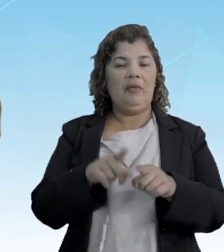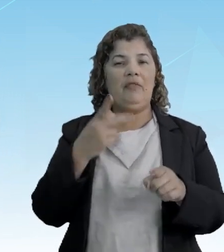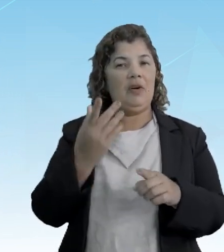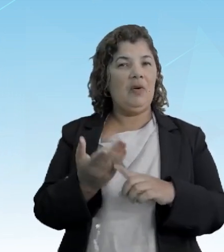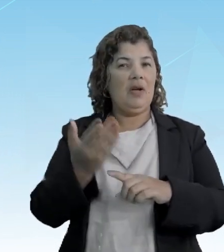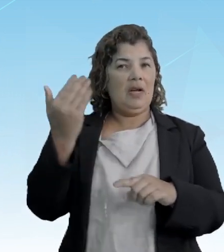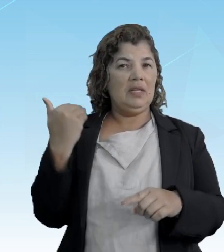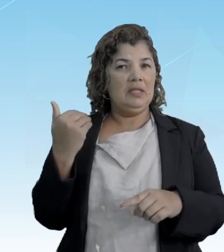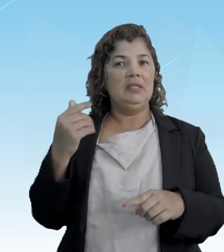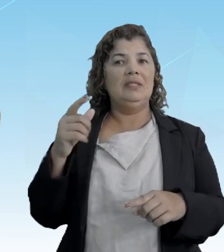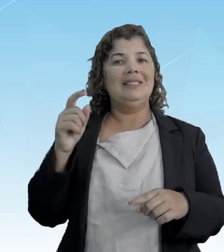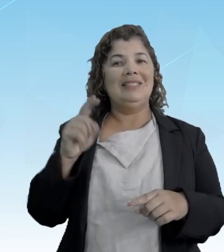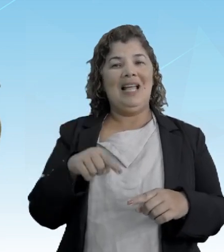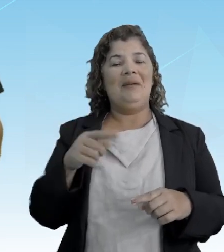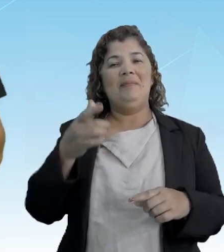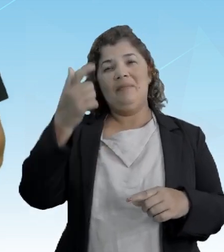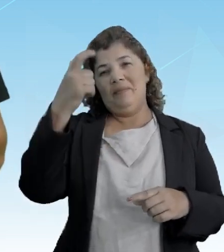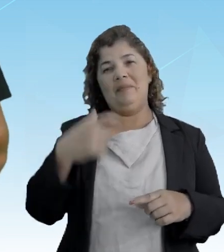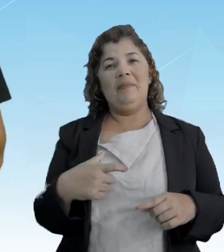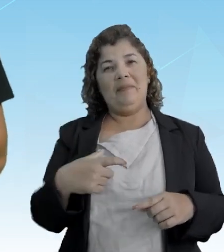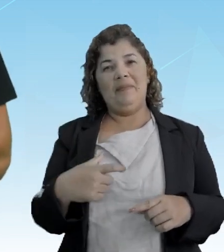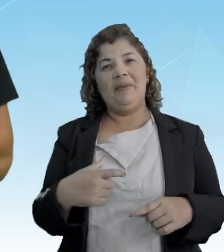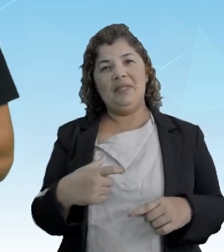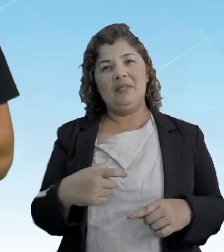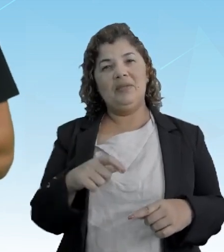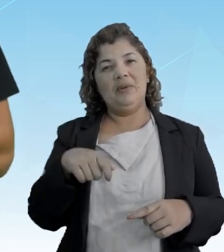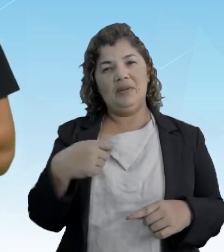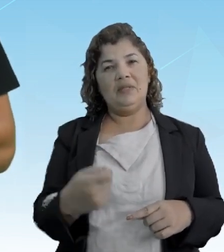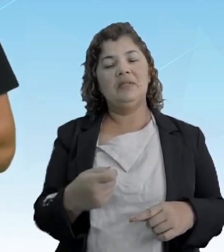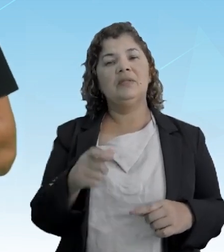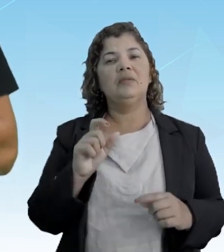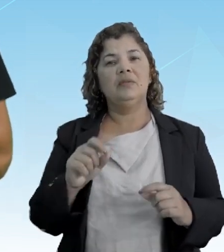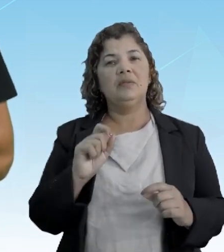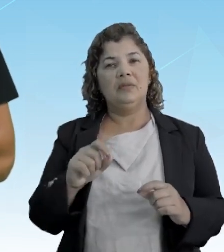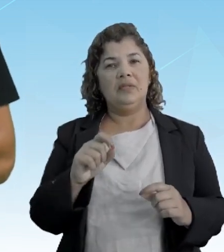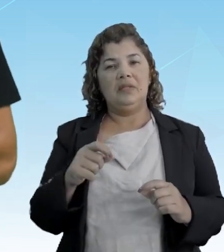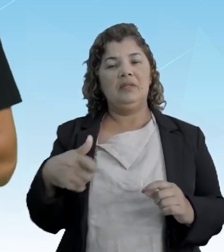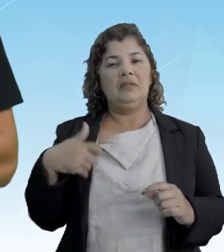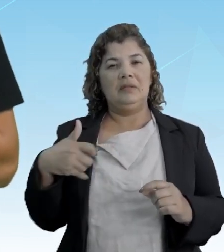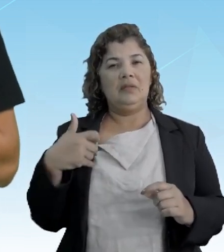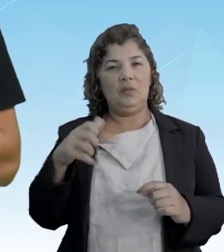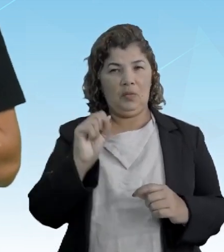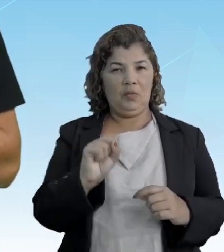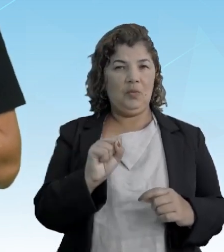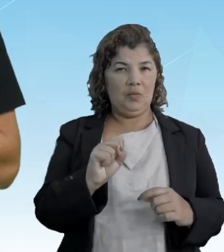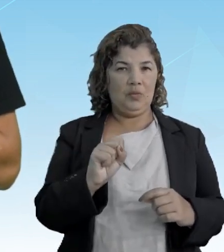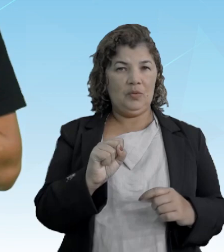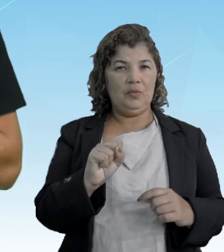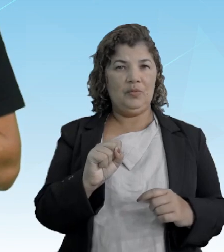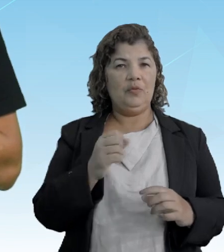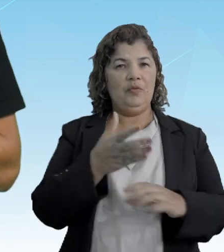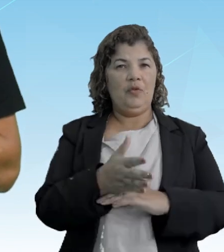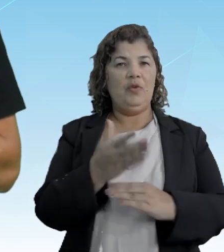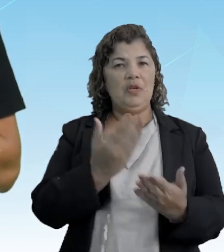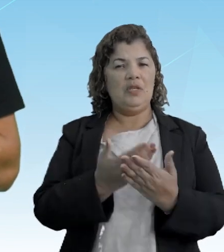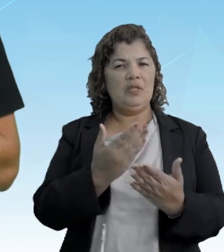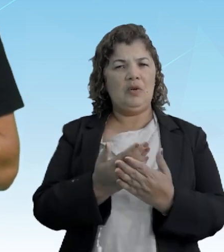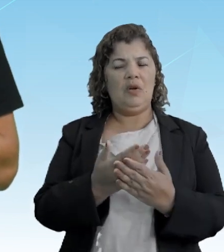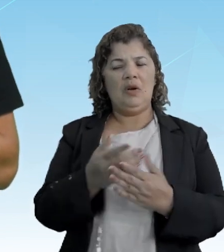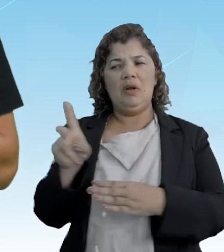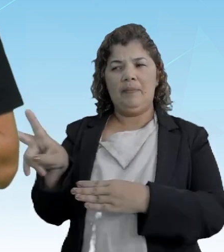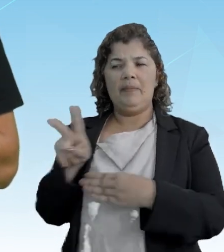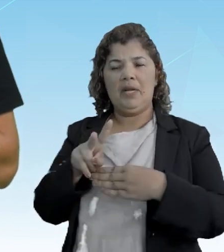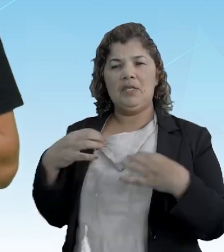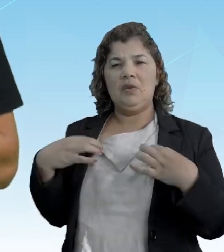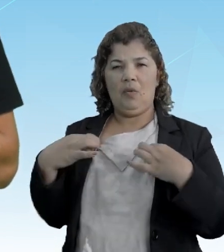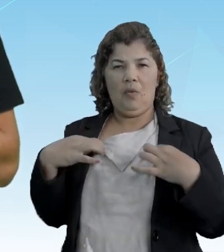nós somos pessoas, principalmente, eu posso dizer isso porque aos 8 anos de idade eu fui para a escola com uma roupa emprestada do